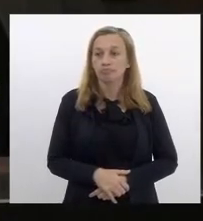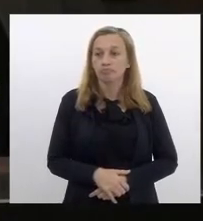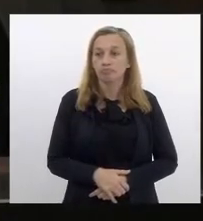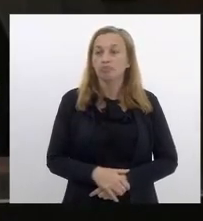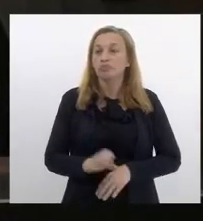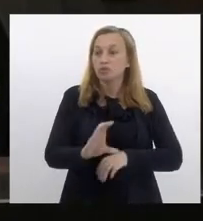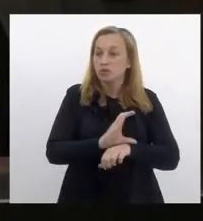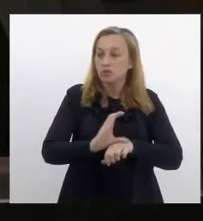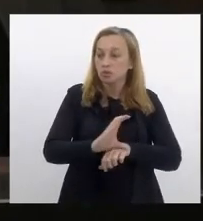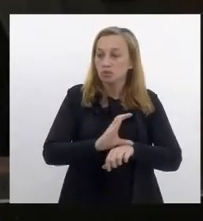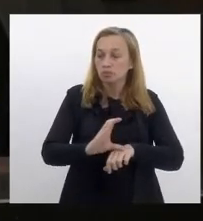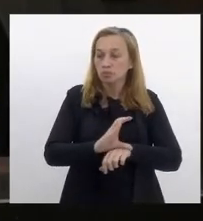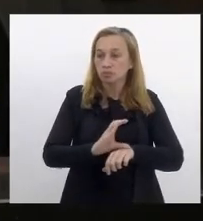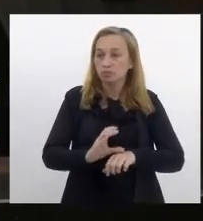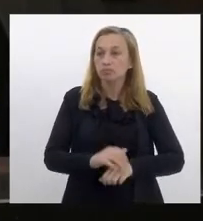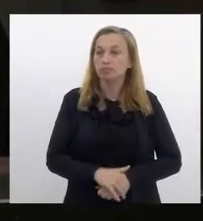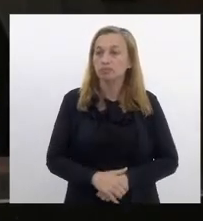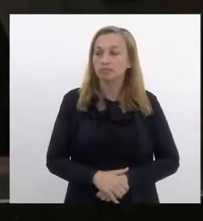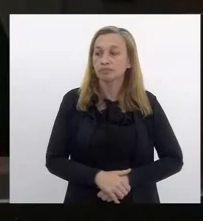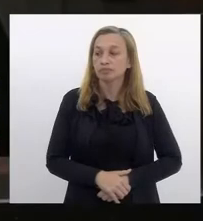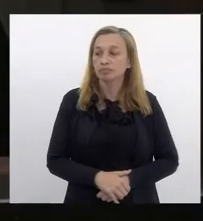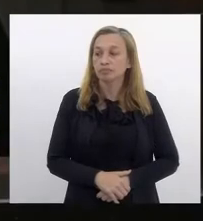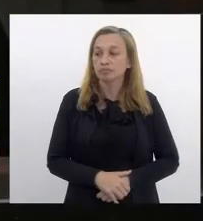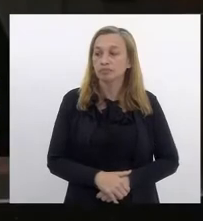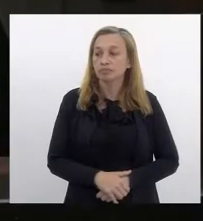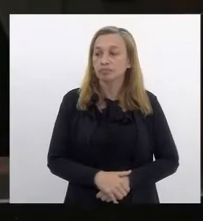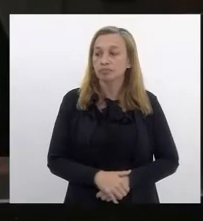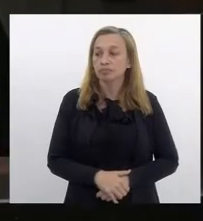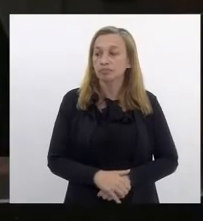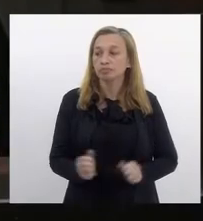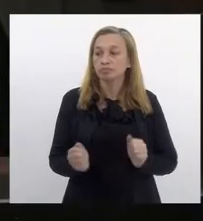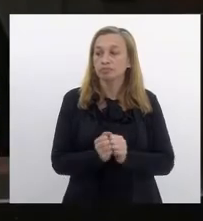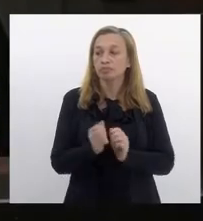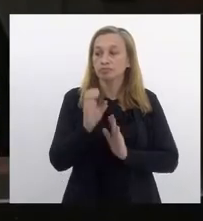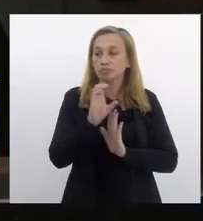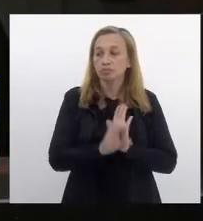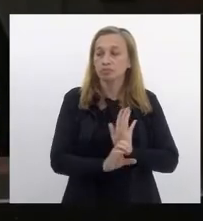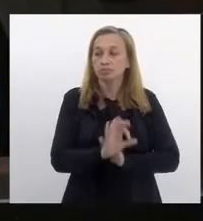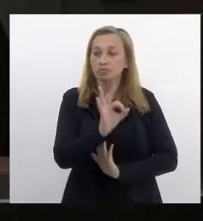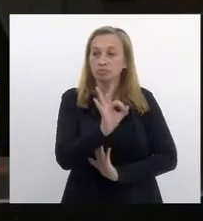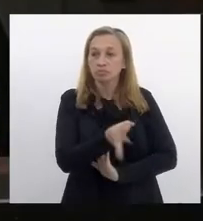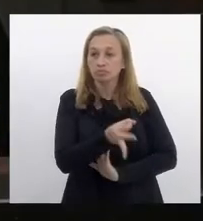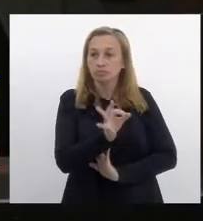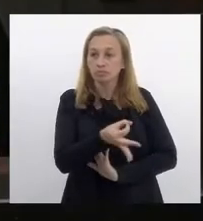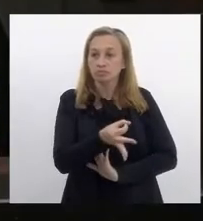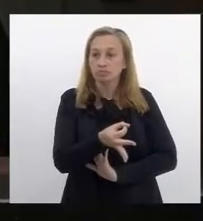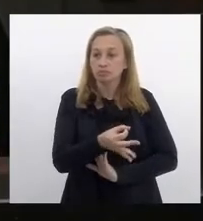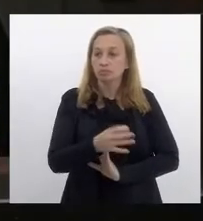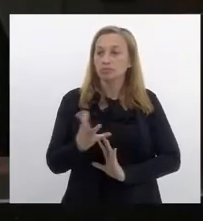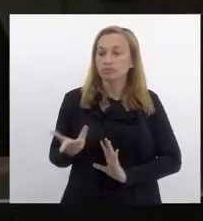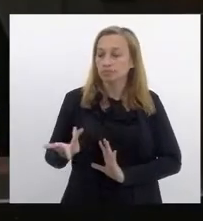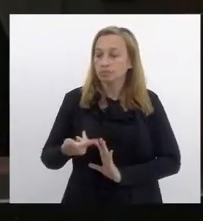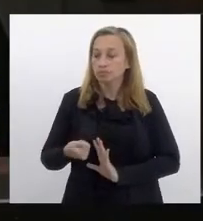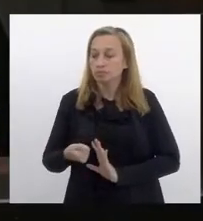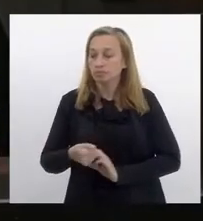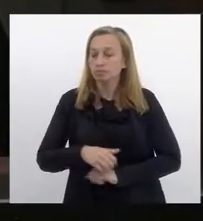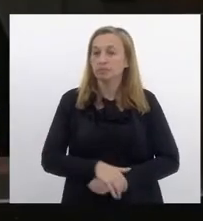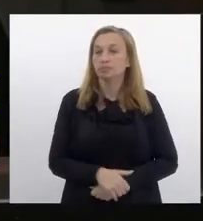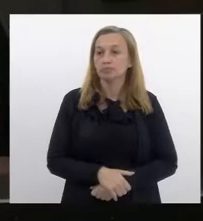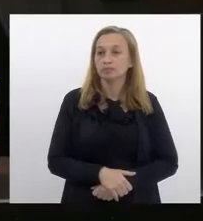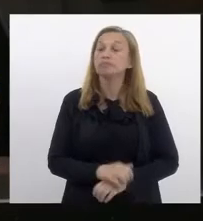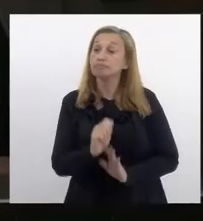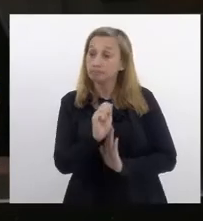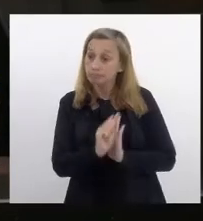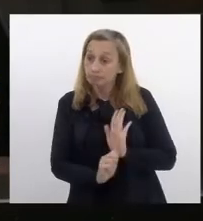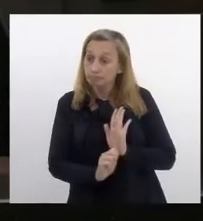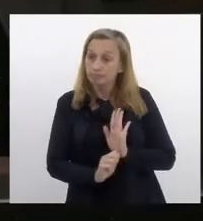pela constitucionalidade, com emendas garantindo a paridade. A